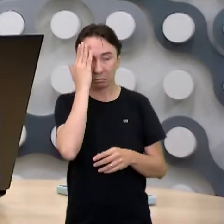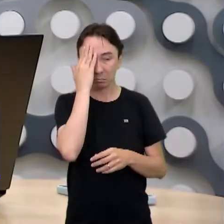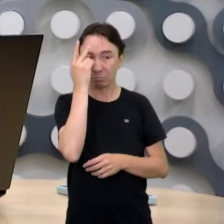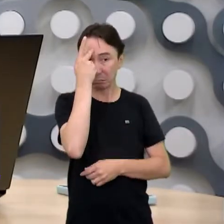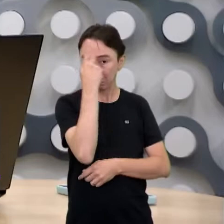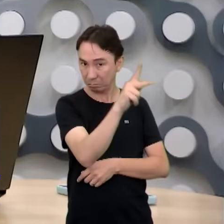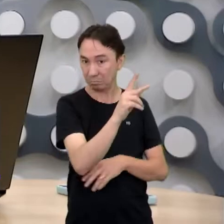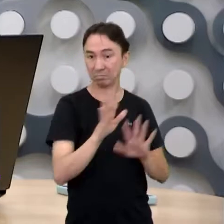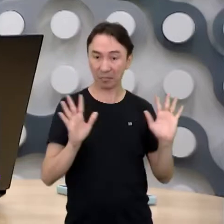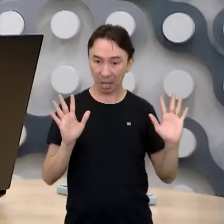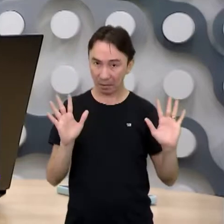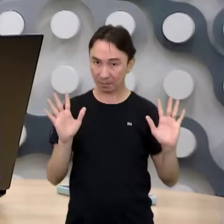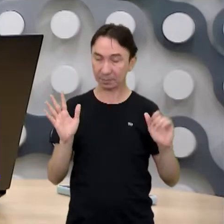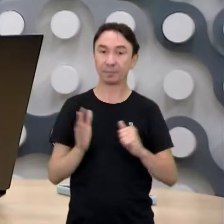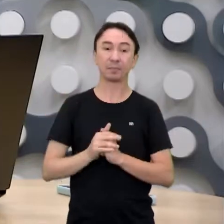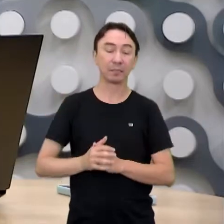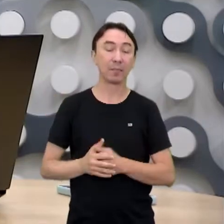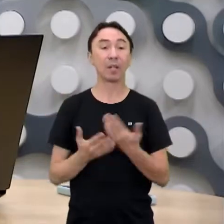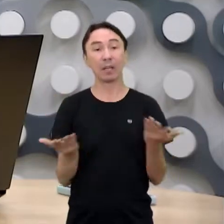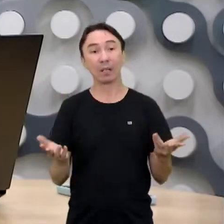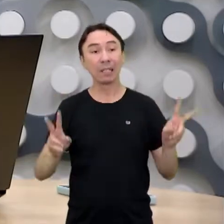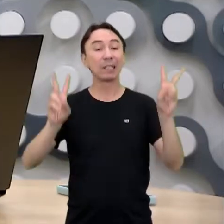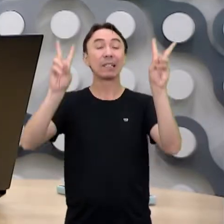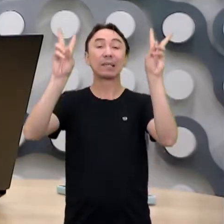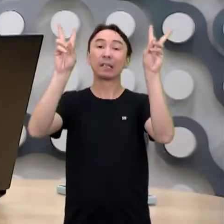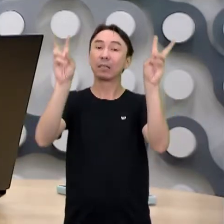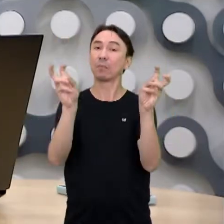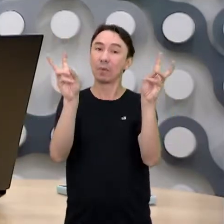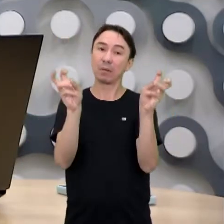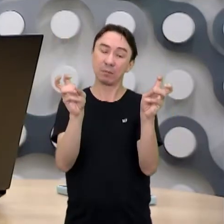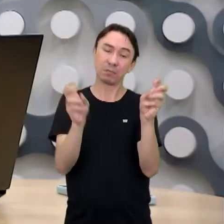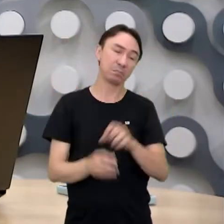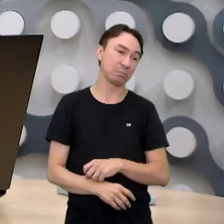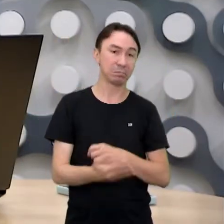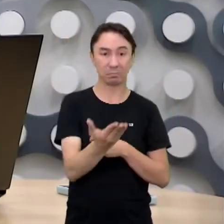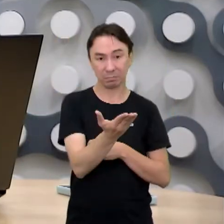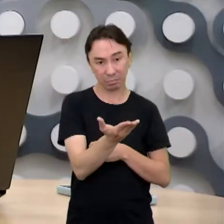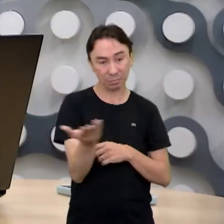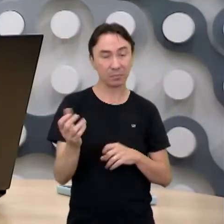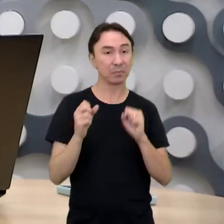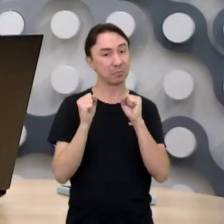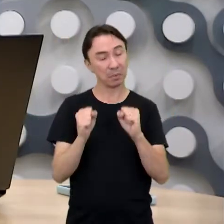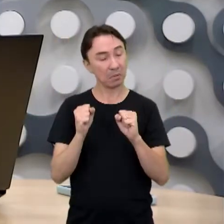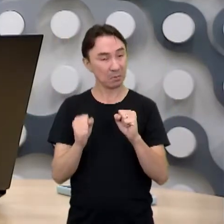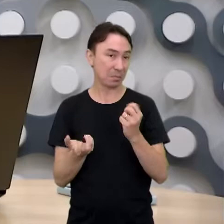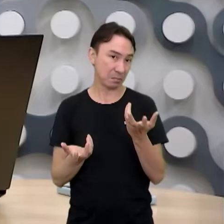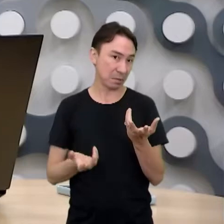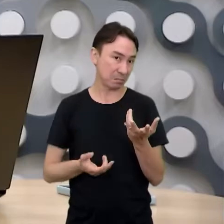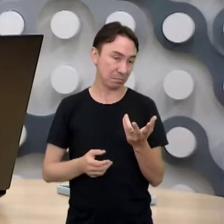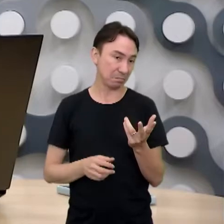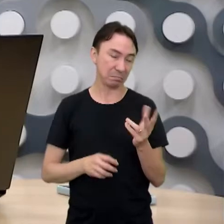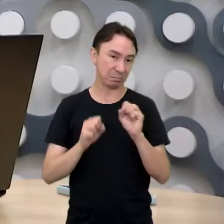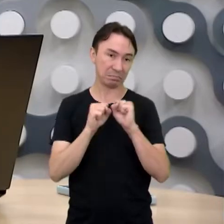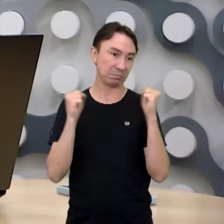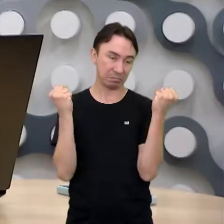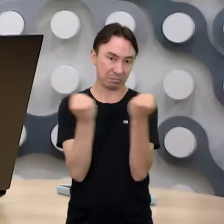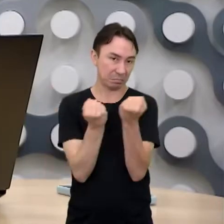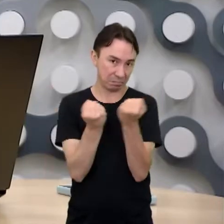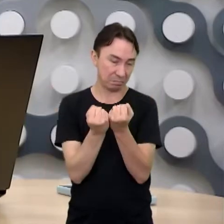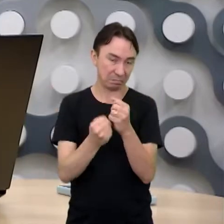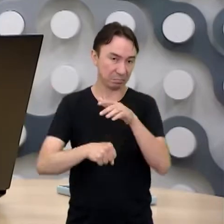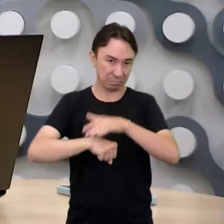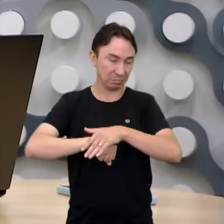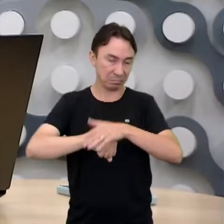né? Então eu trouxe um tema, né, para vocês estarem, por exemplo, abordando aí no seminário, já que uma das propostas, né,